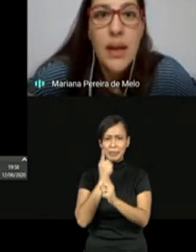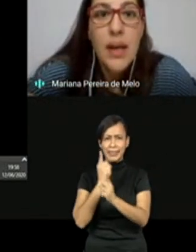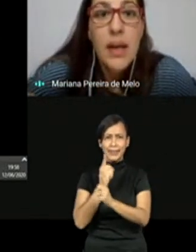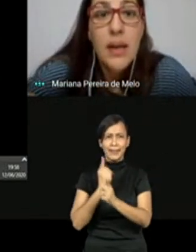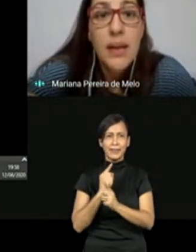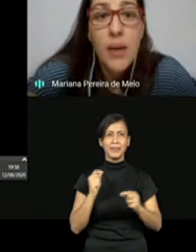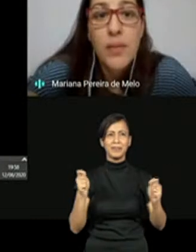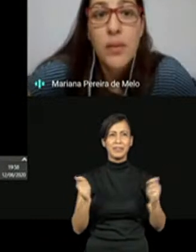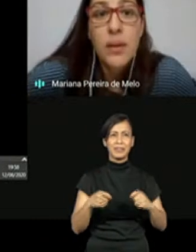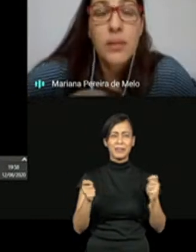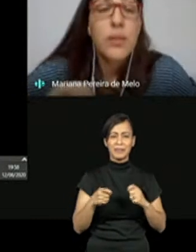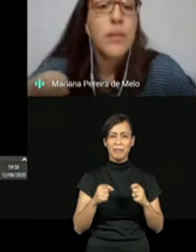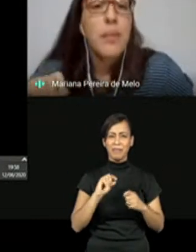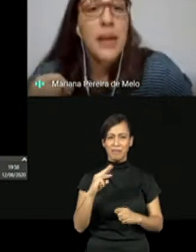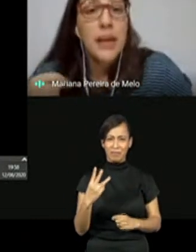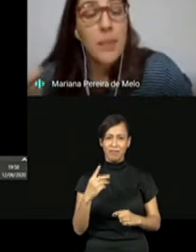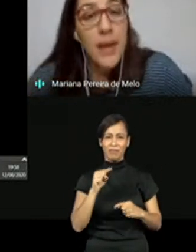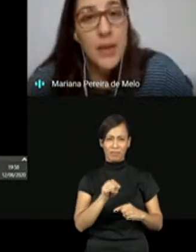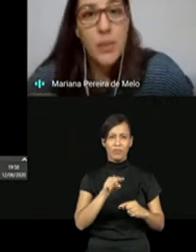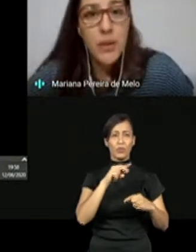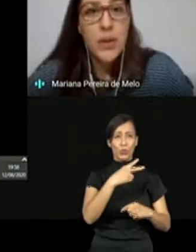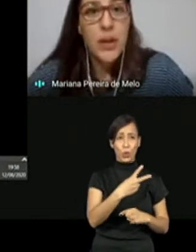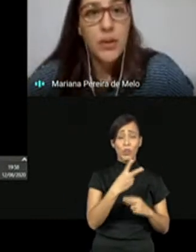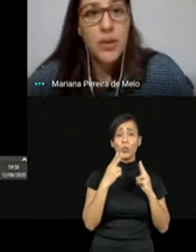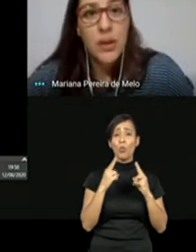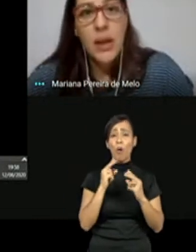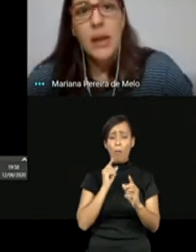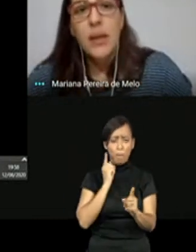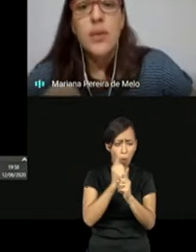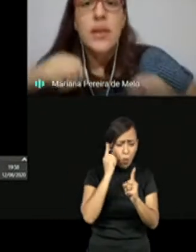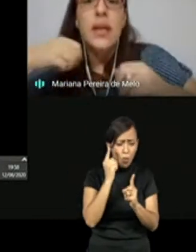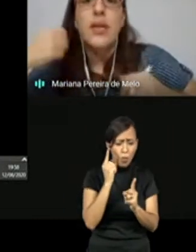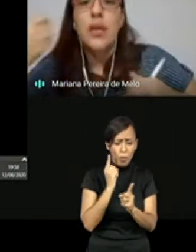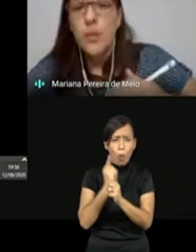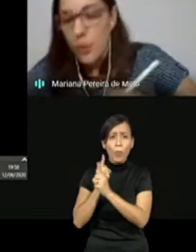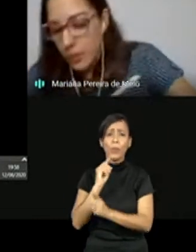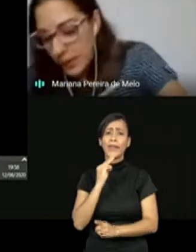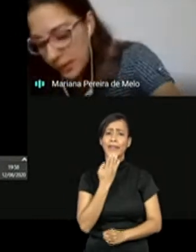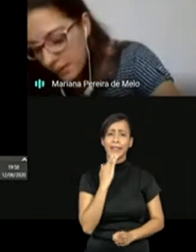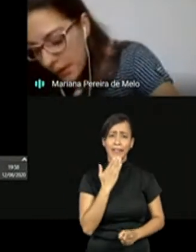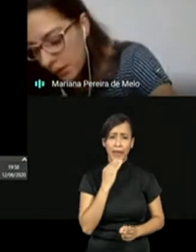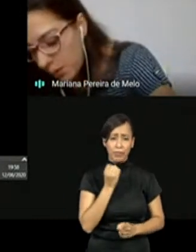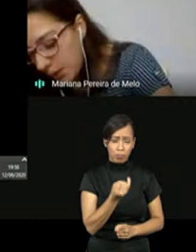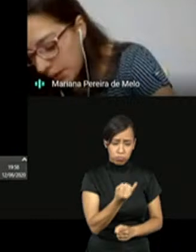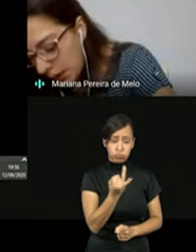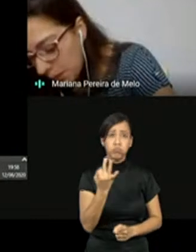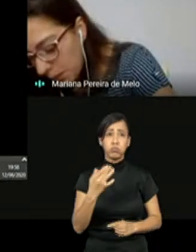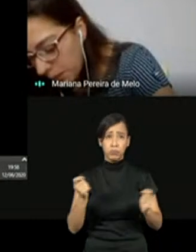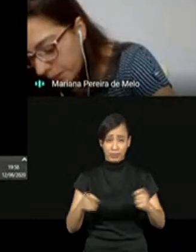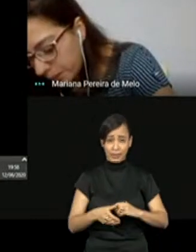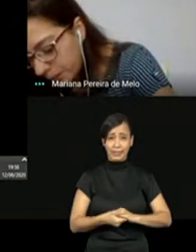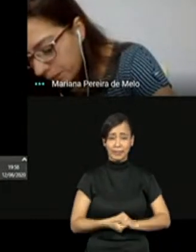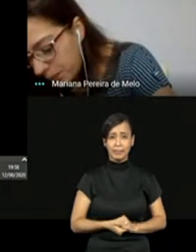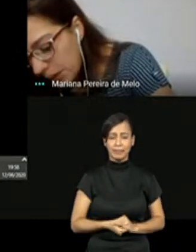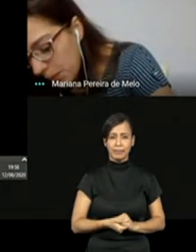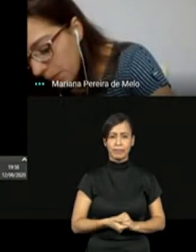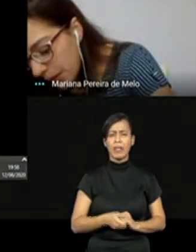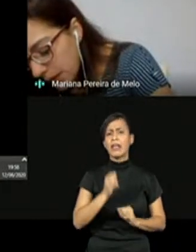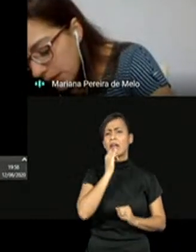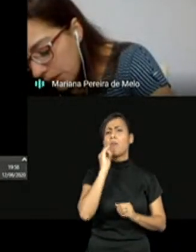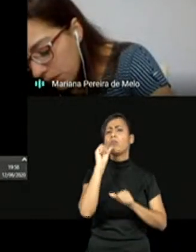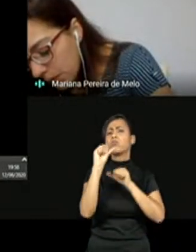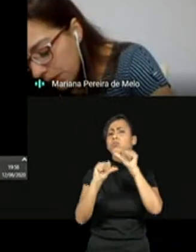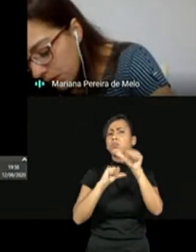t, dá o valor da média para a gente. Então, se a gente muda o intervalo, por exemplo,